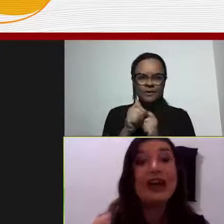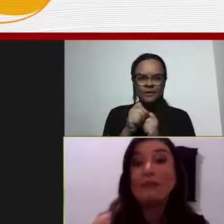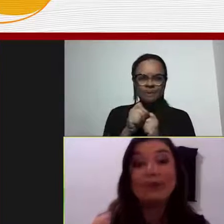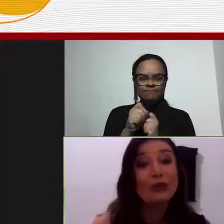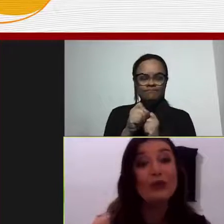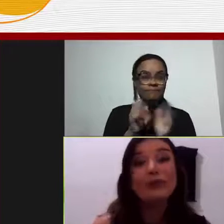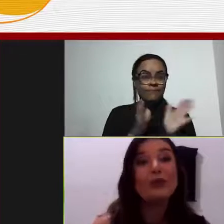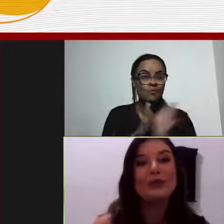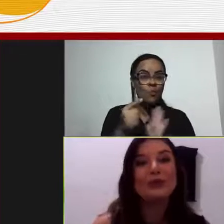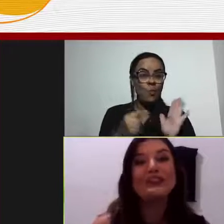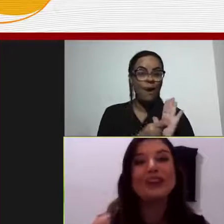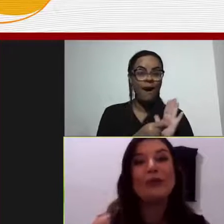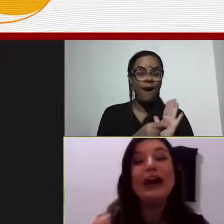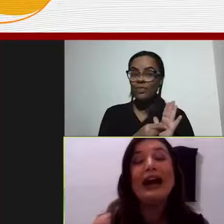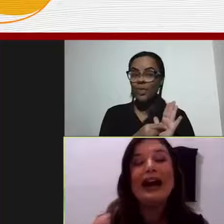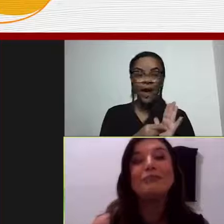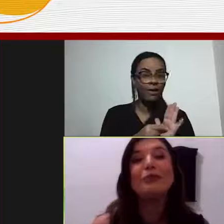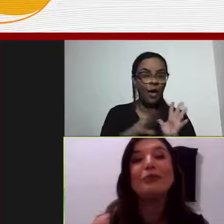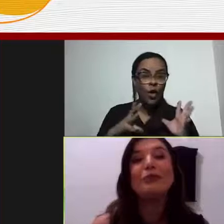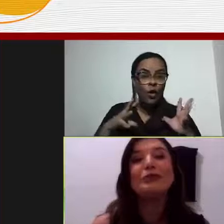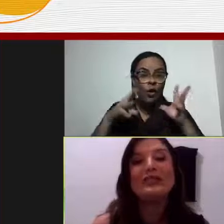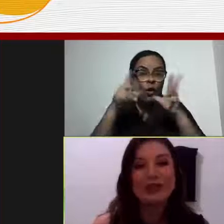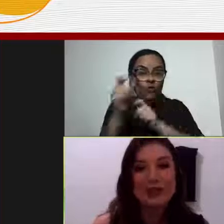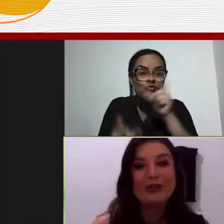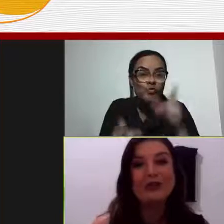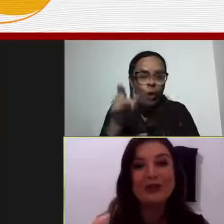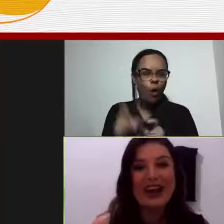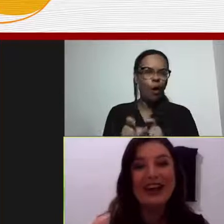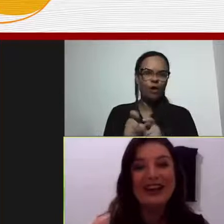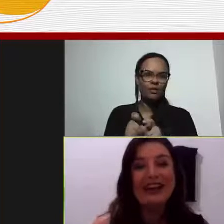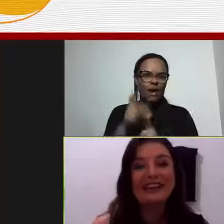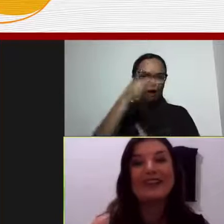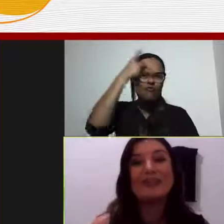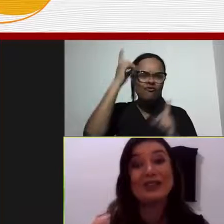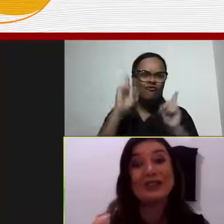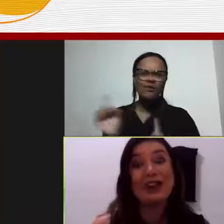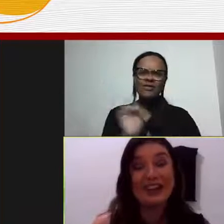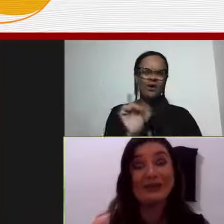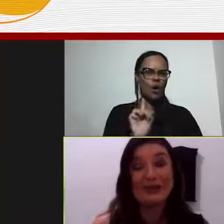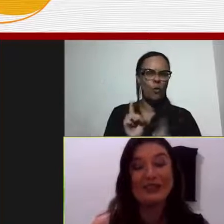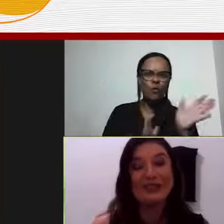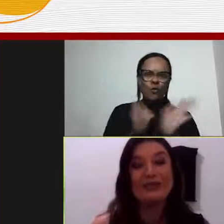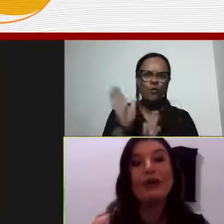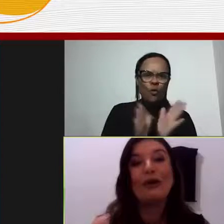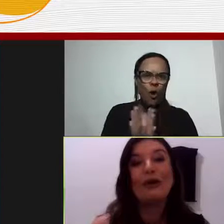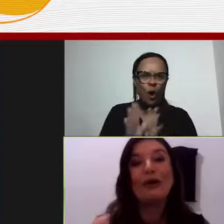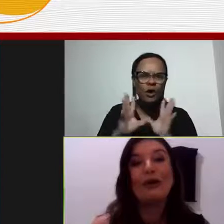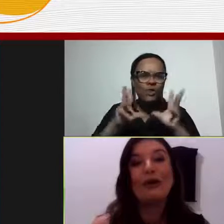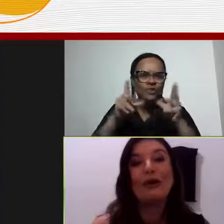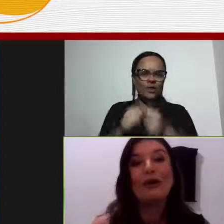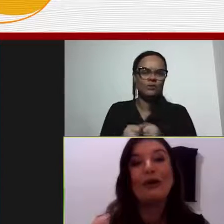acessibilidade é para todo mundo. Então, é importante a gente olhar, né, com esse olhar inclusivo,